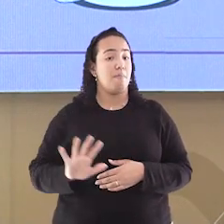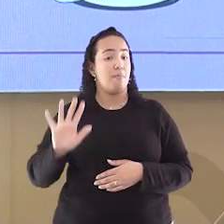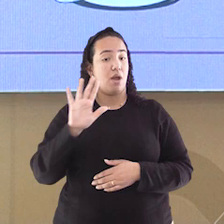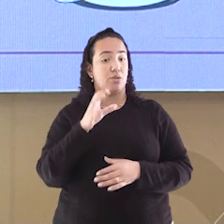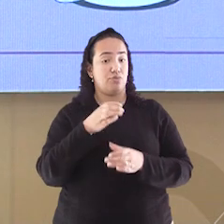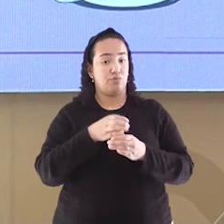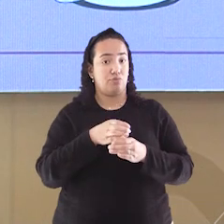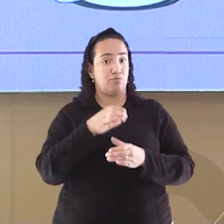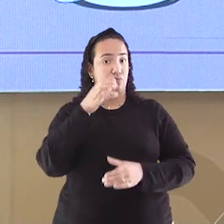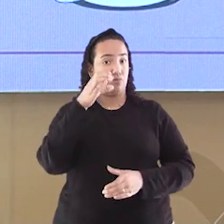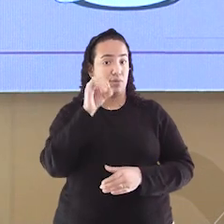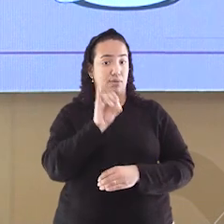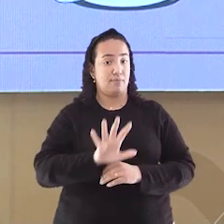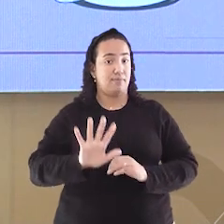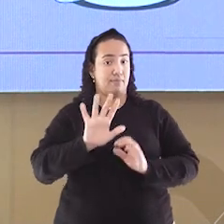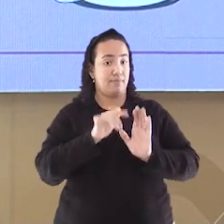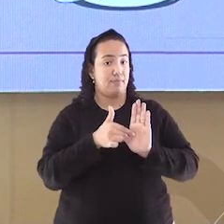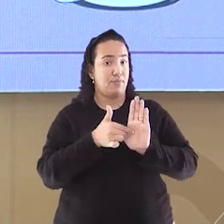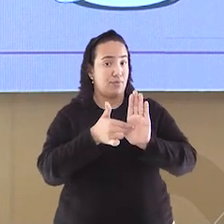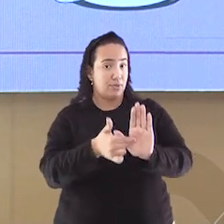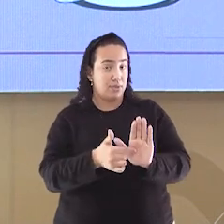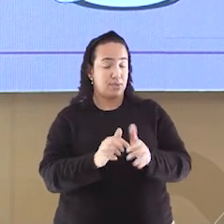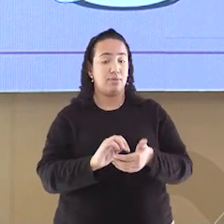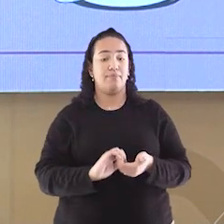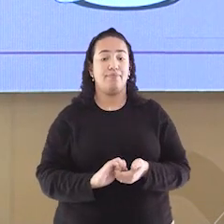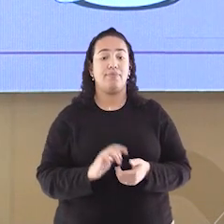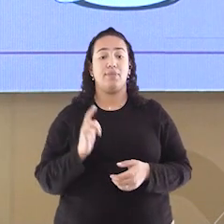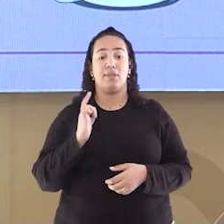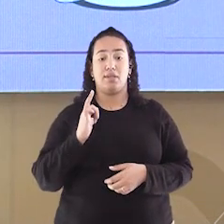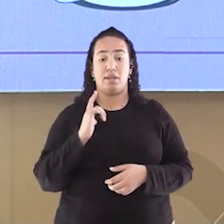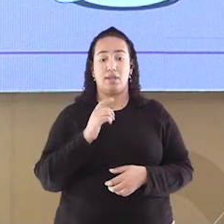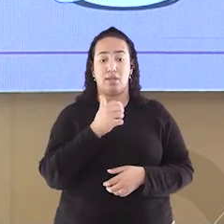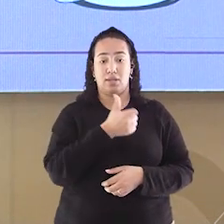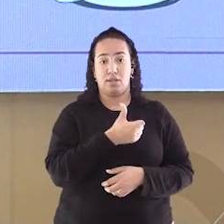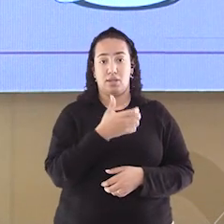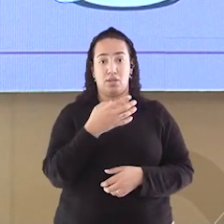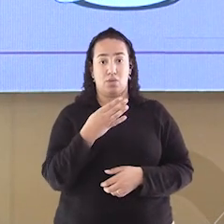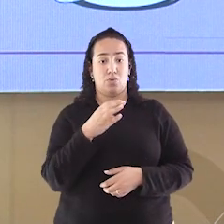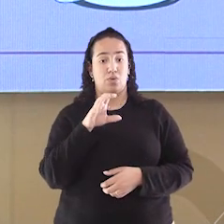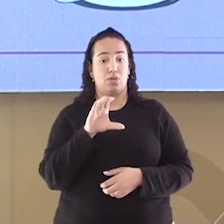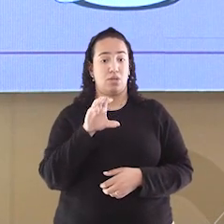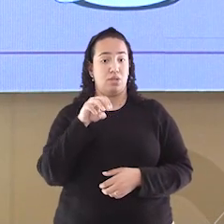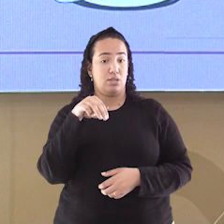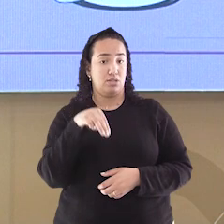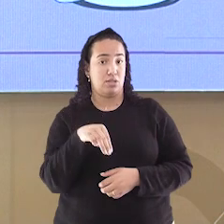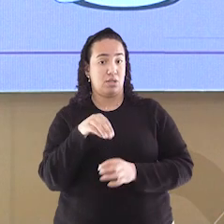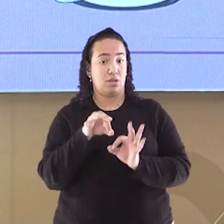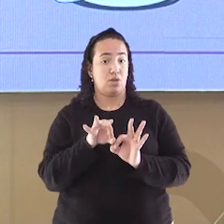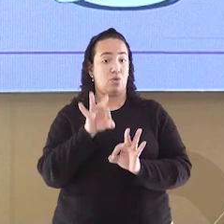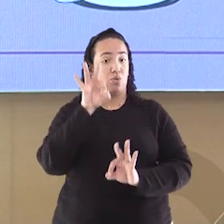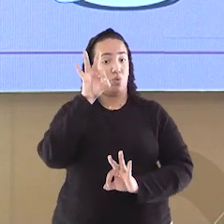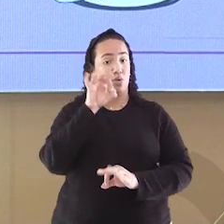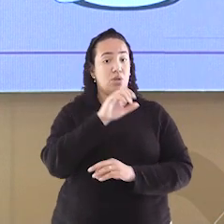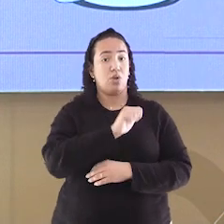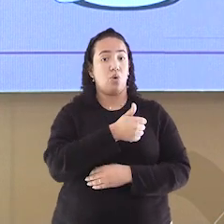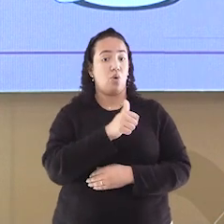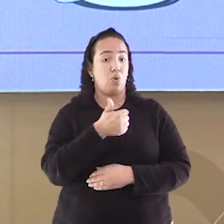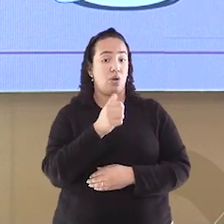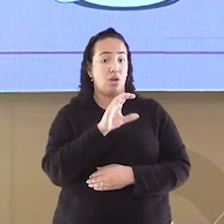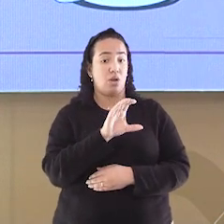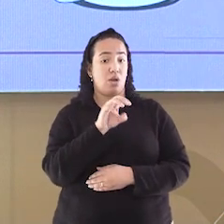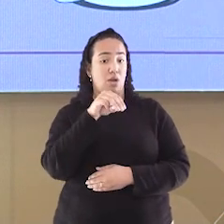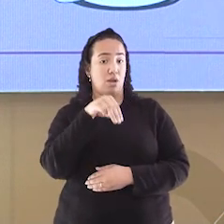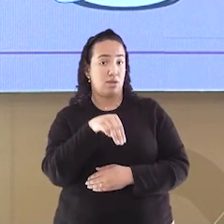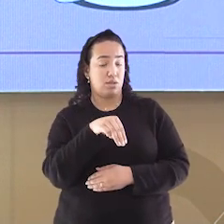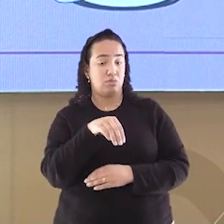que aparece na sua tela. Ela tem 14 centímetros de altura e 11 centímetros de raio. Qual